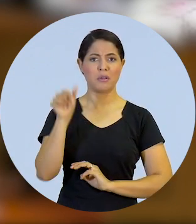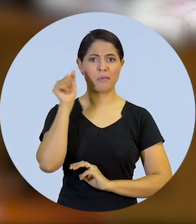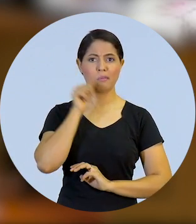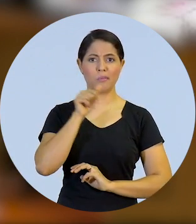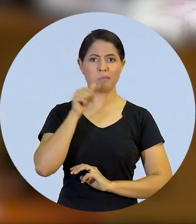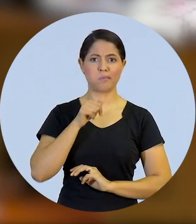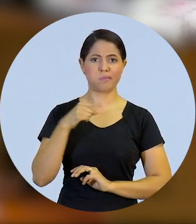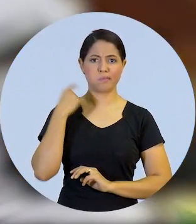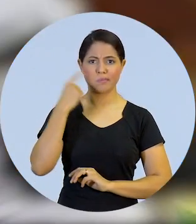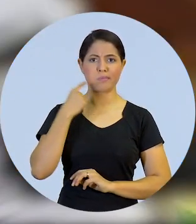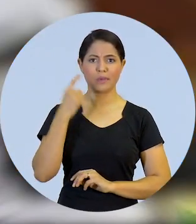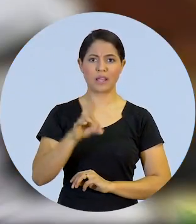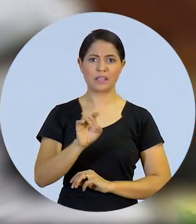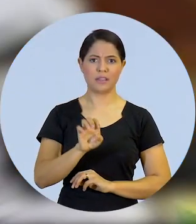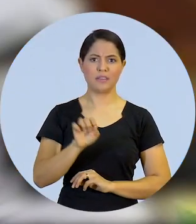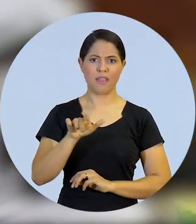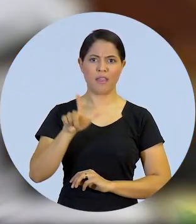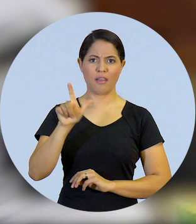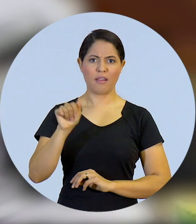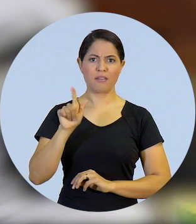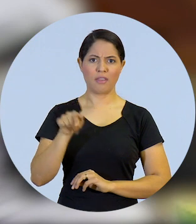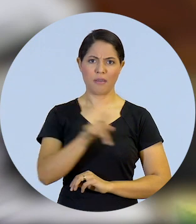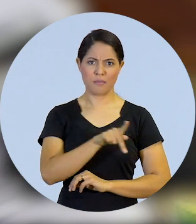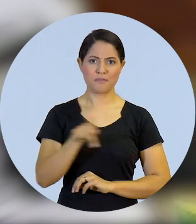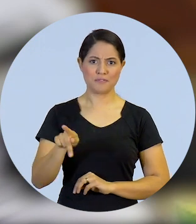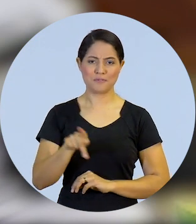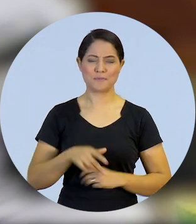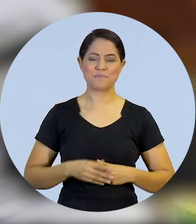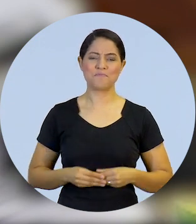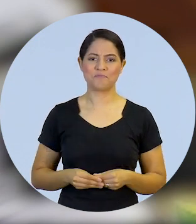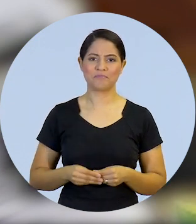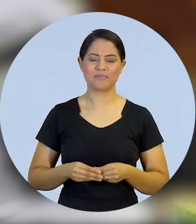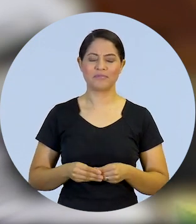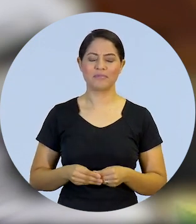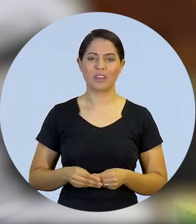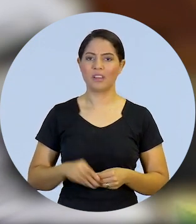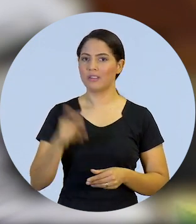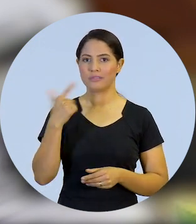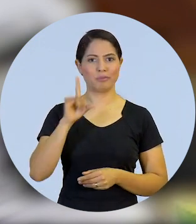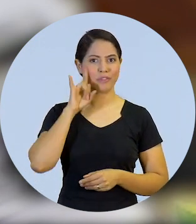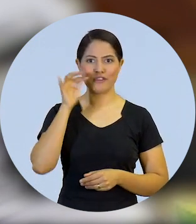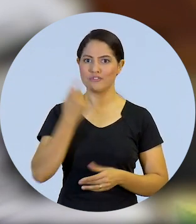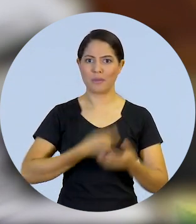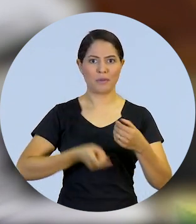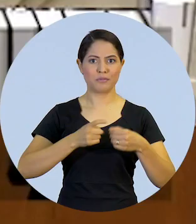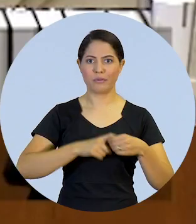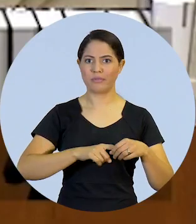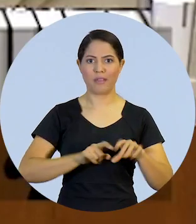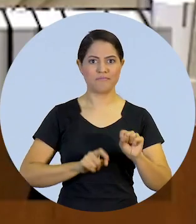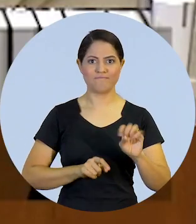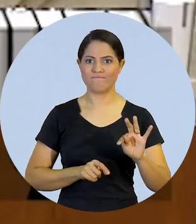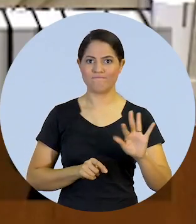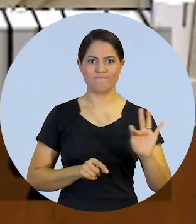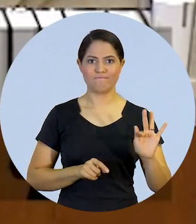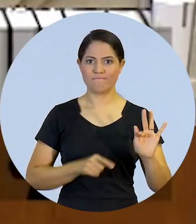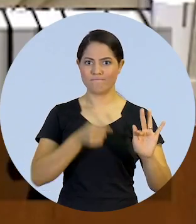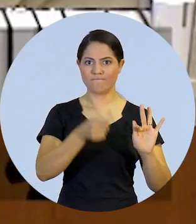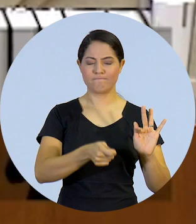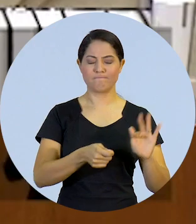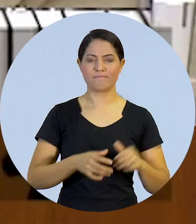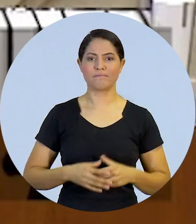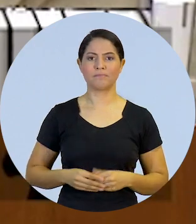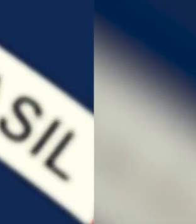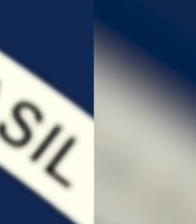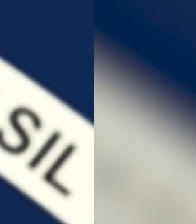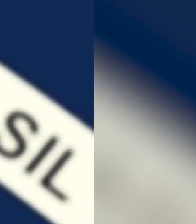sustentado pela mãe docente, a doutora Daniela Lima Andrade. Não há data para a